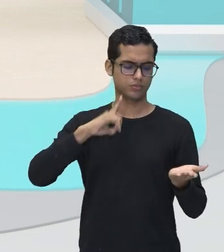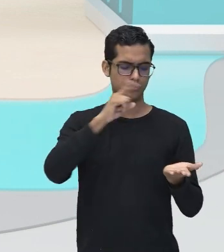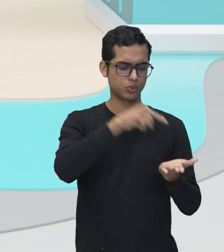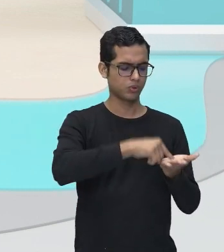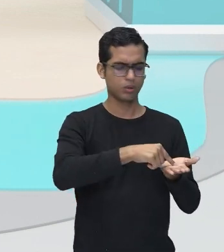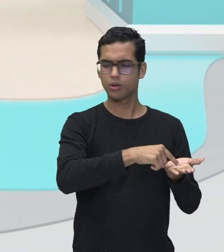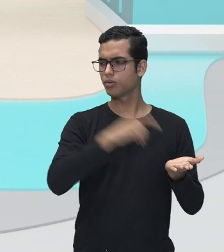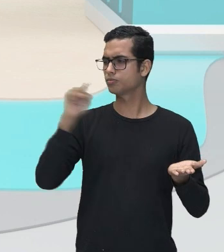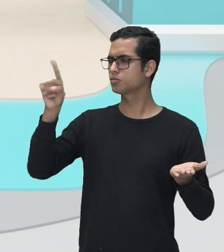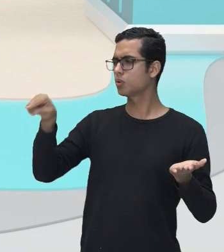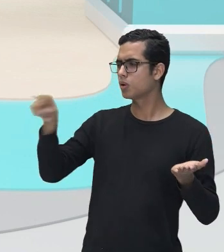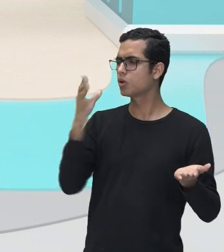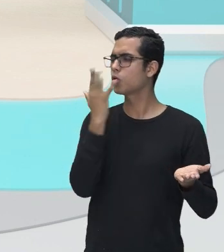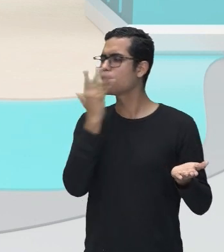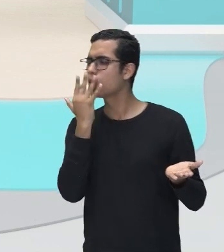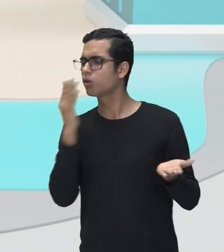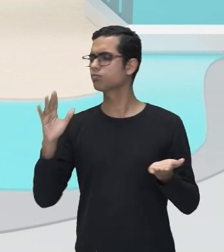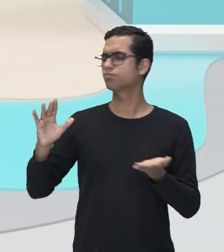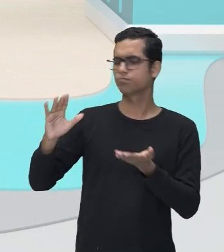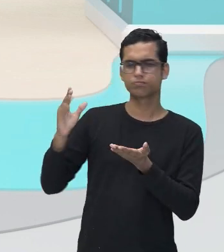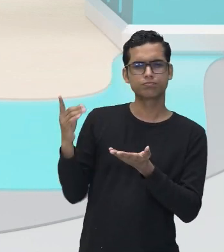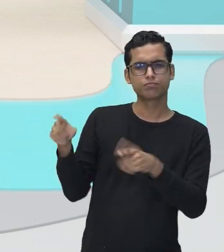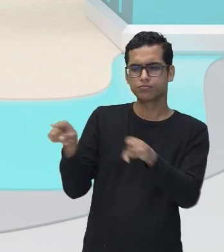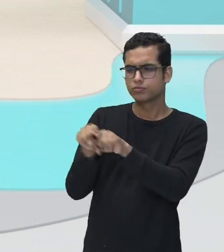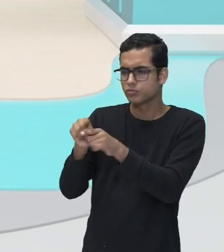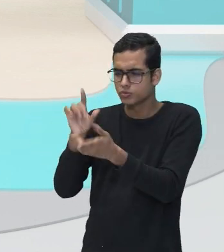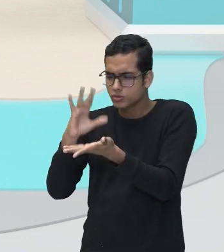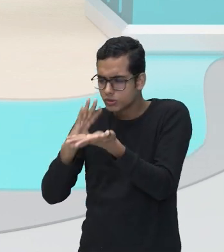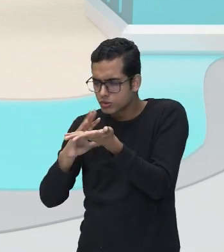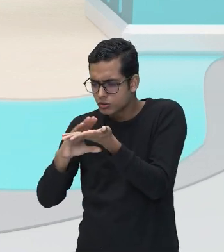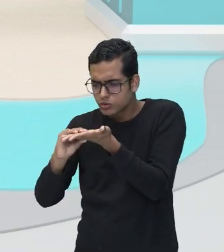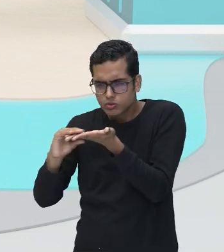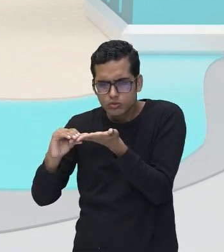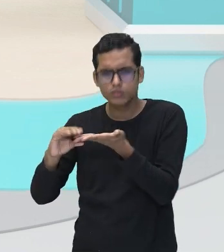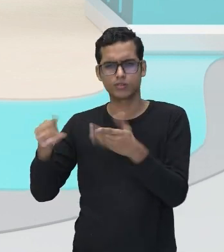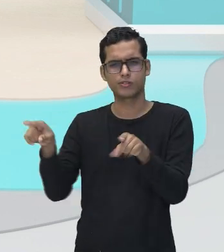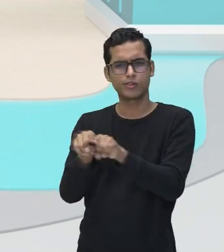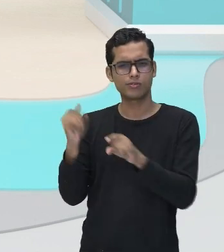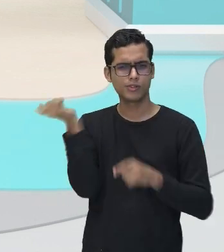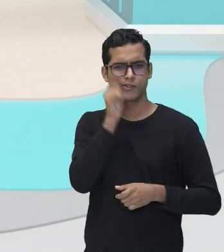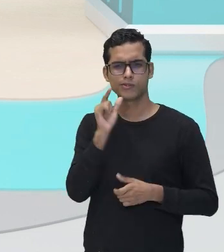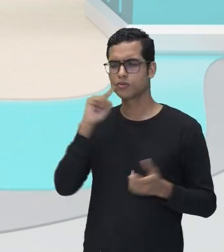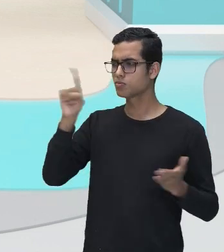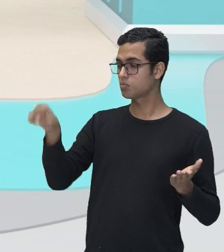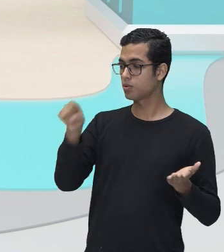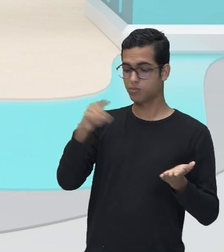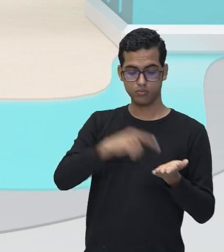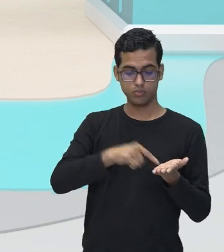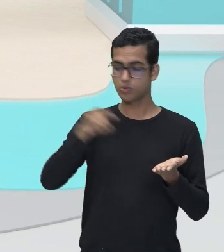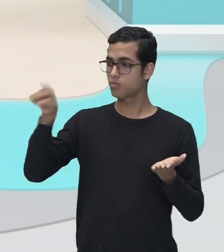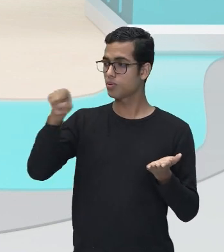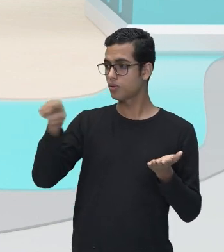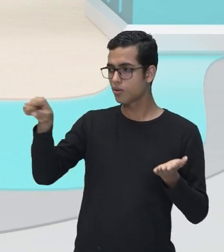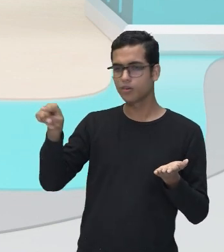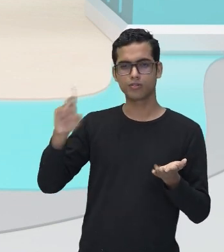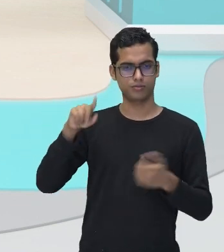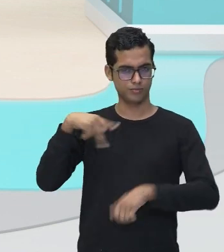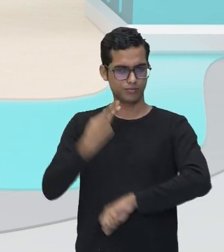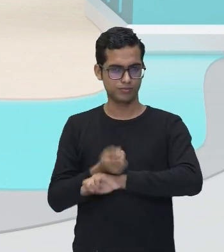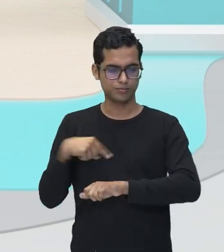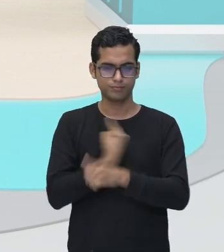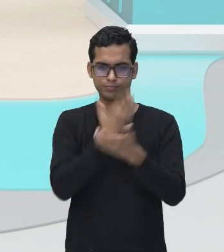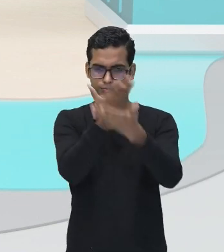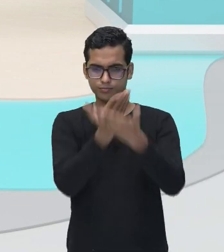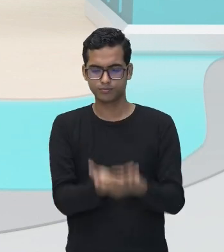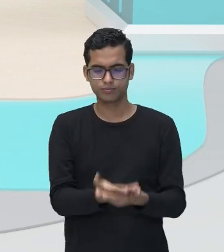cor, o tom, a textura, que nós vamos estudar individualmente daqui a pouco. E agora a gente vai falar